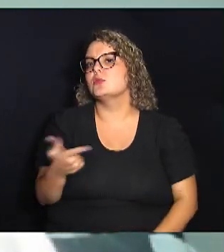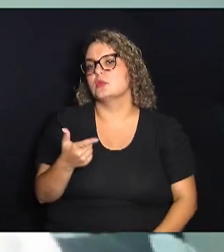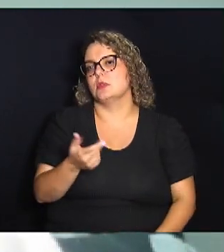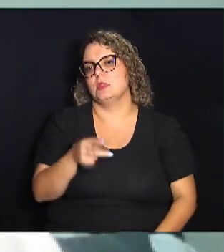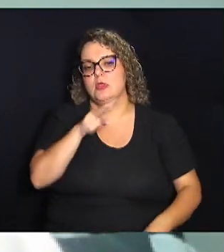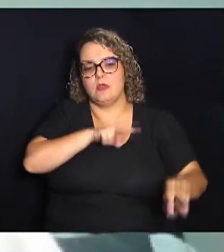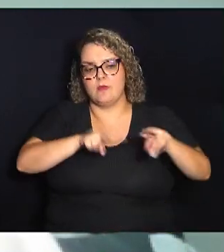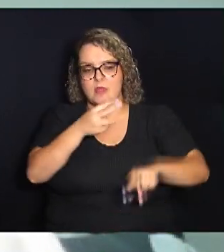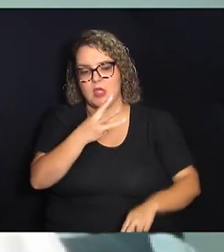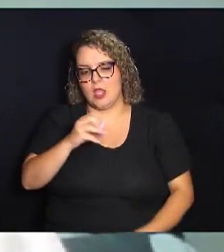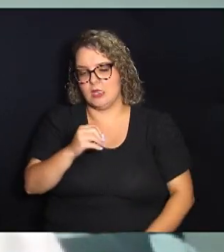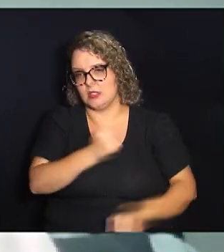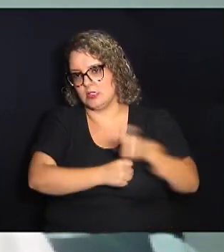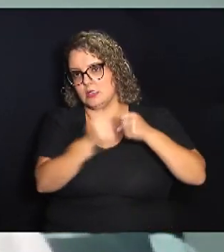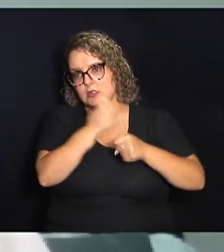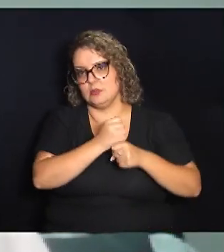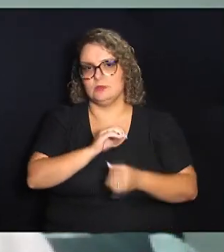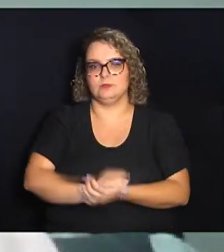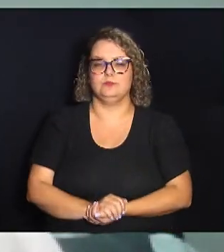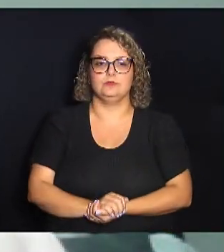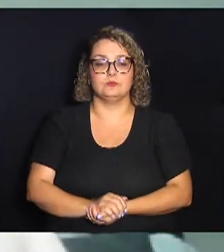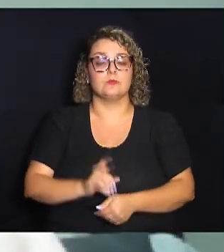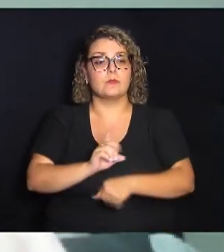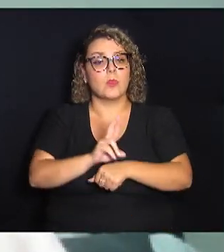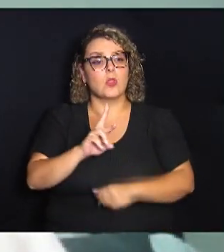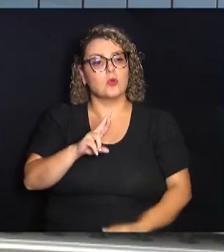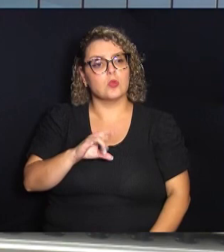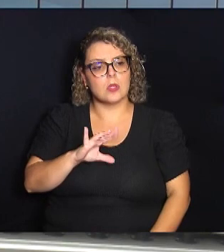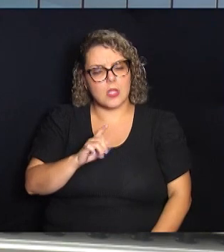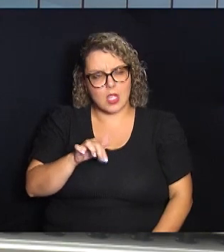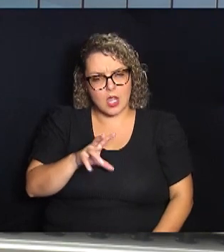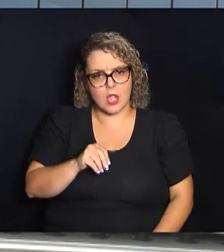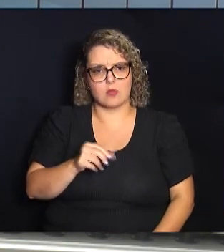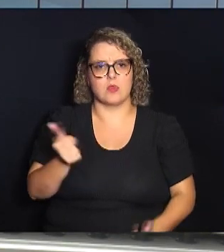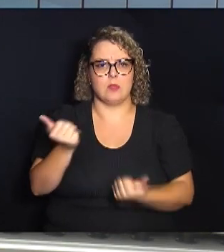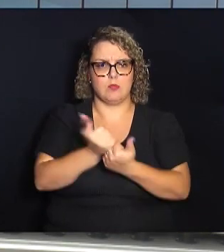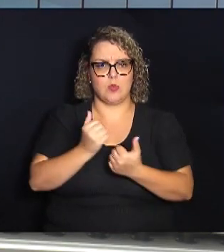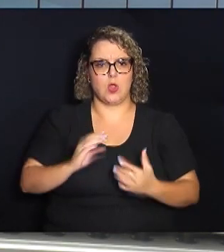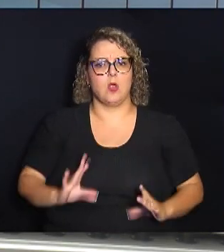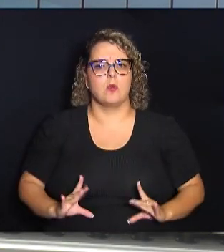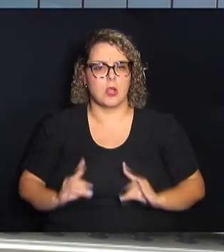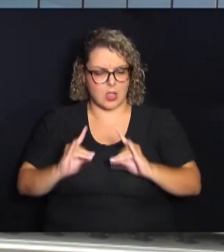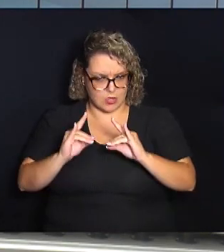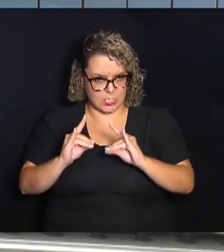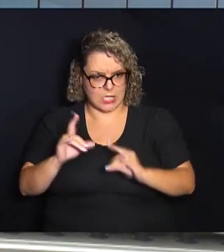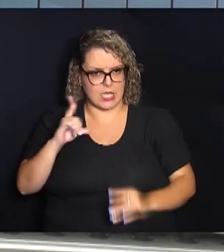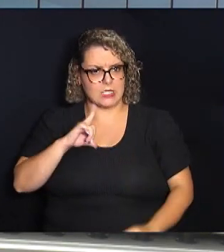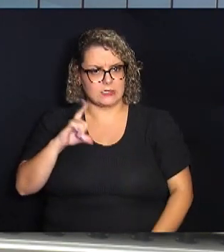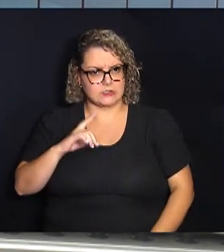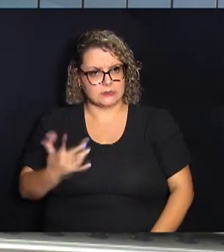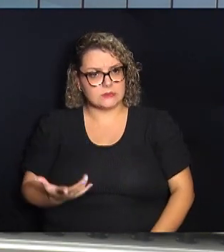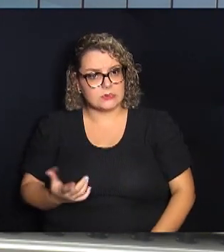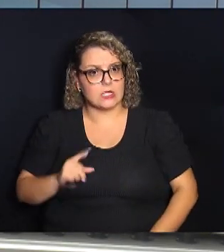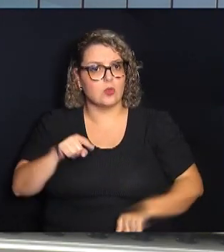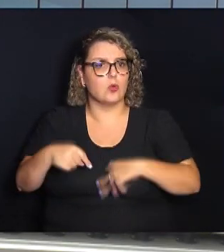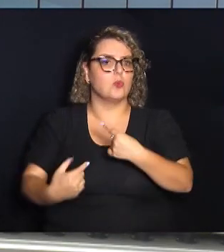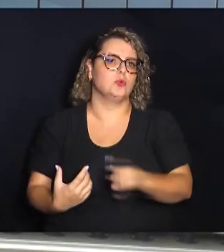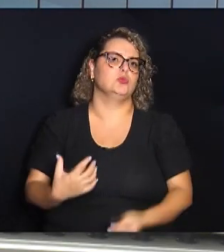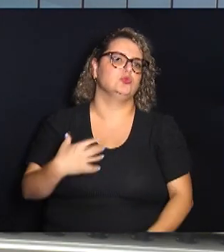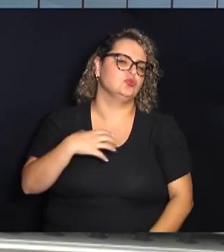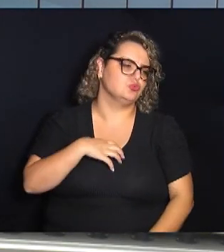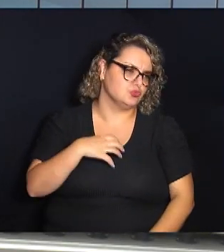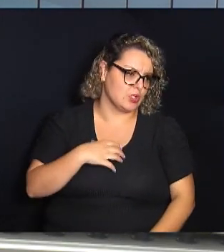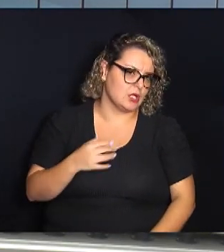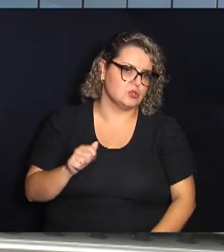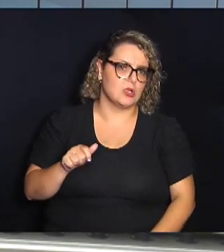enxergava há 30 anos atrás. Doutor Ricardo, além da reposição hormonal, né, existem outros métodos